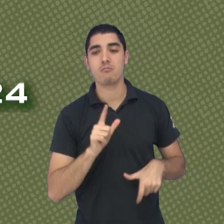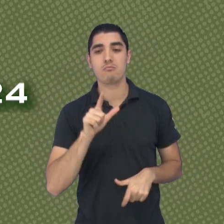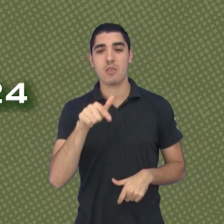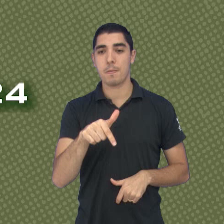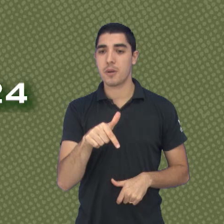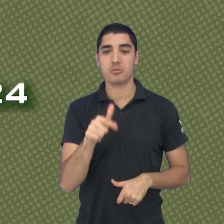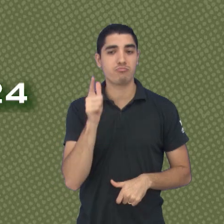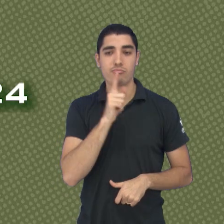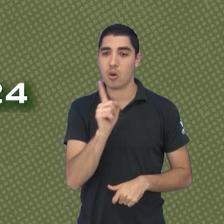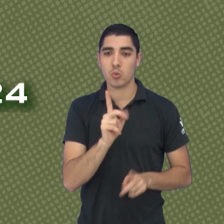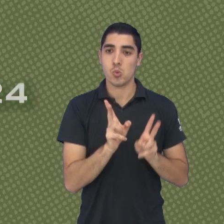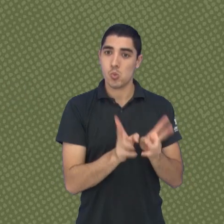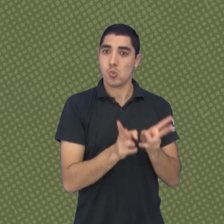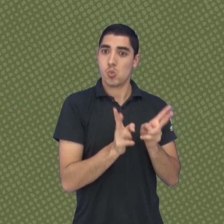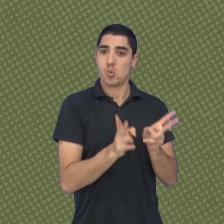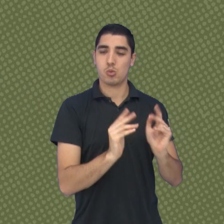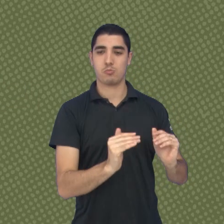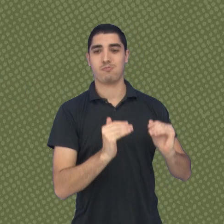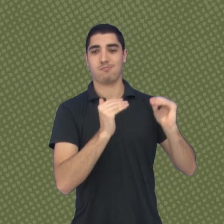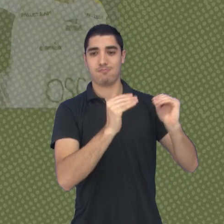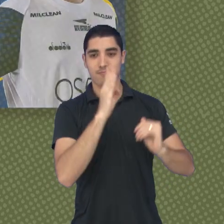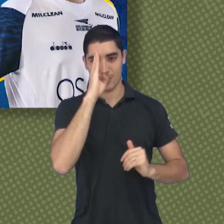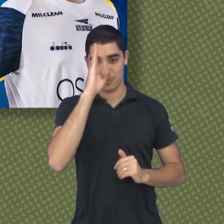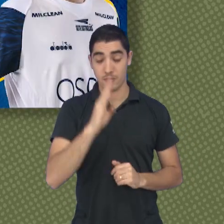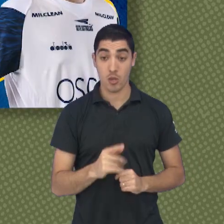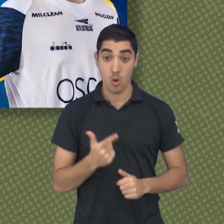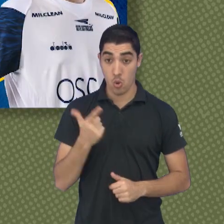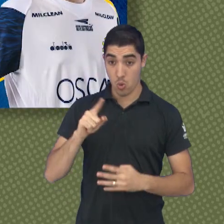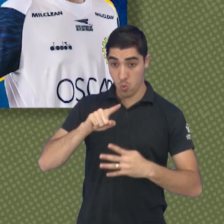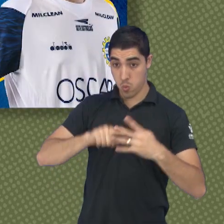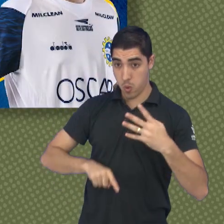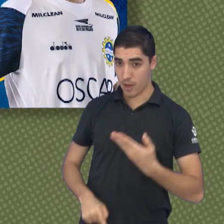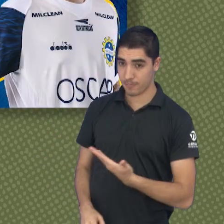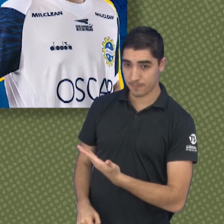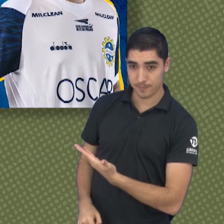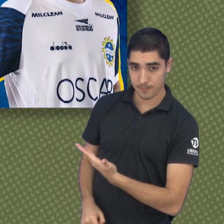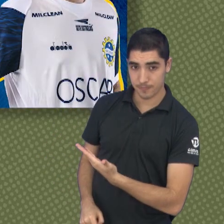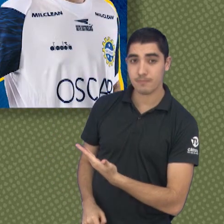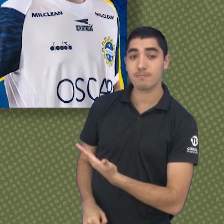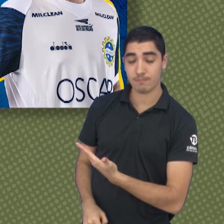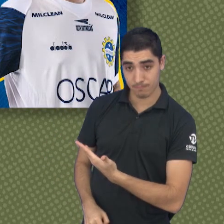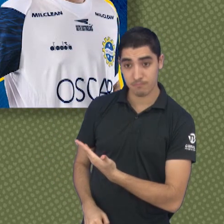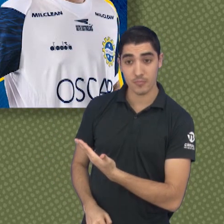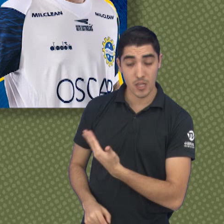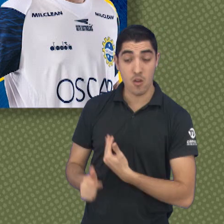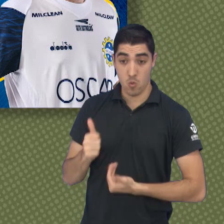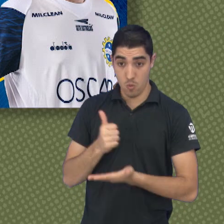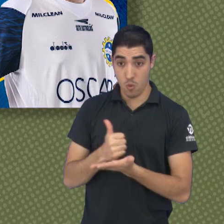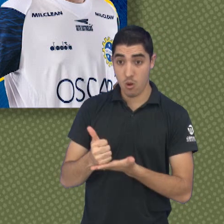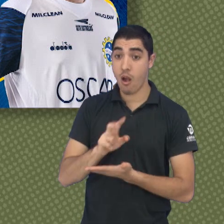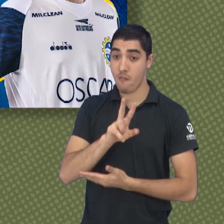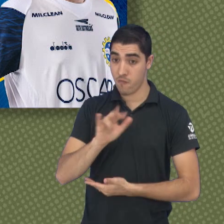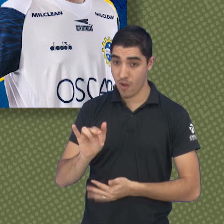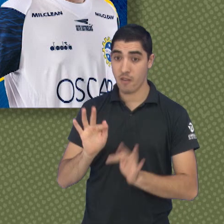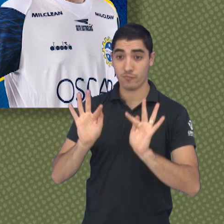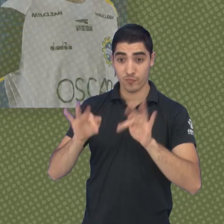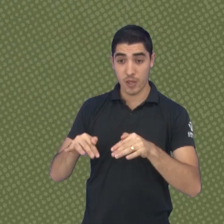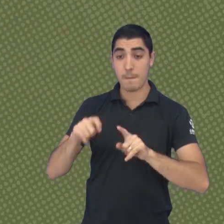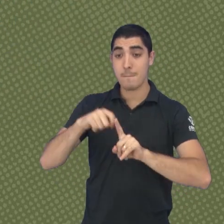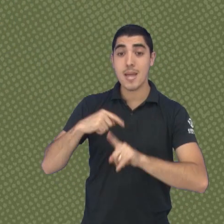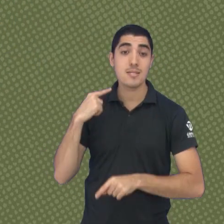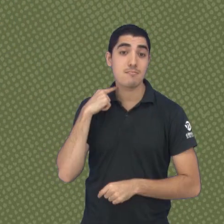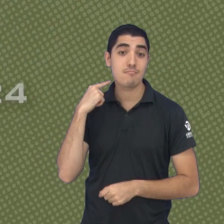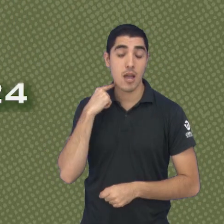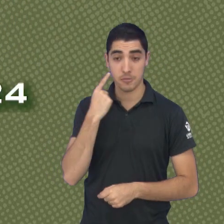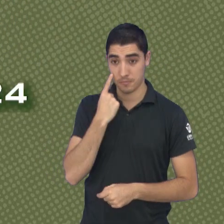se firmar na equipe titular. Outros 4 jogadores também terão seus vínculos encerrados em maio.